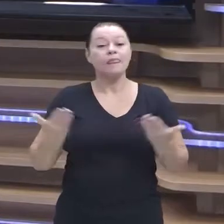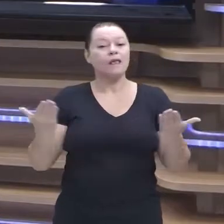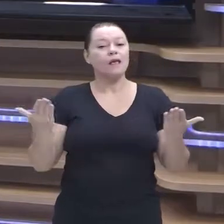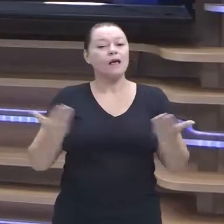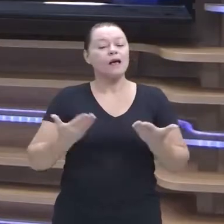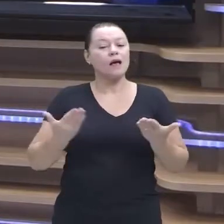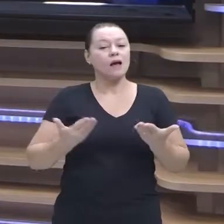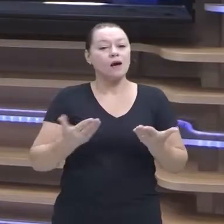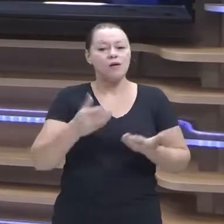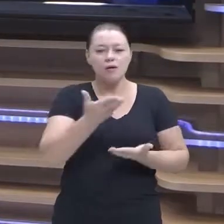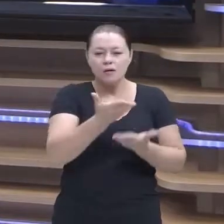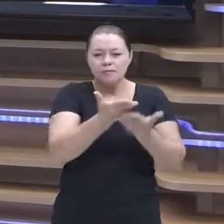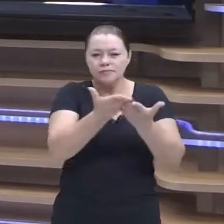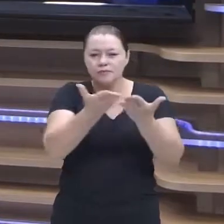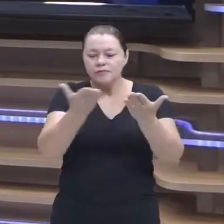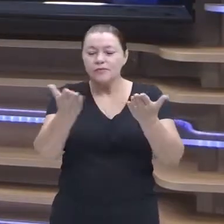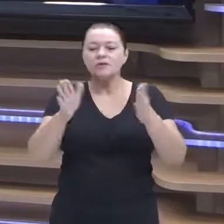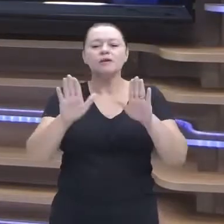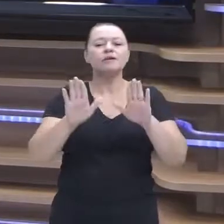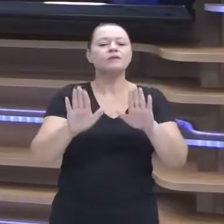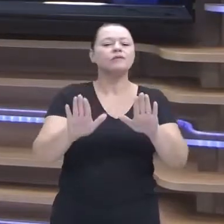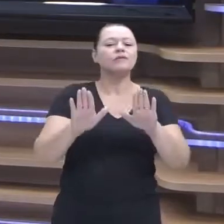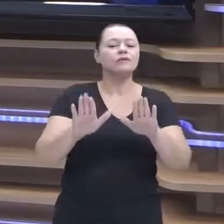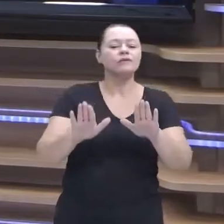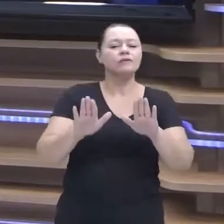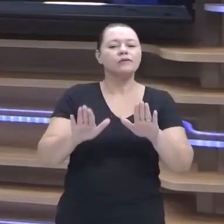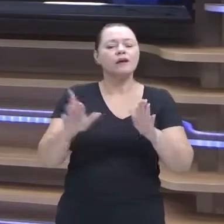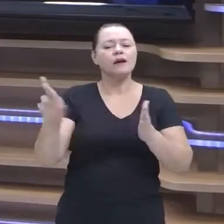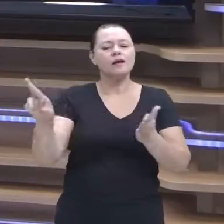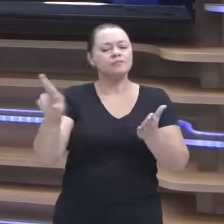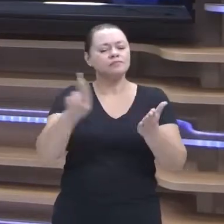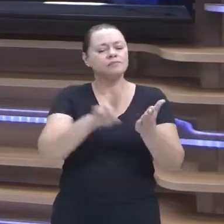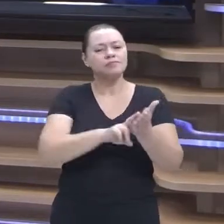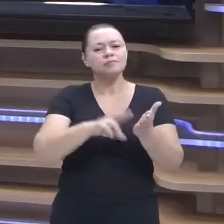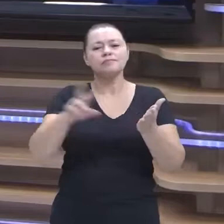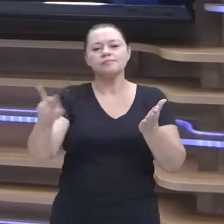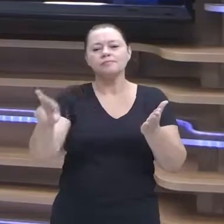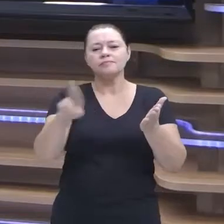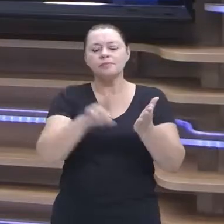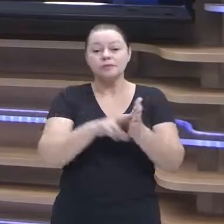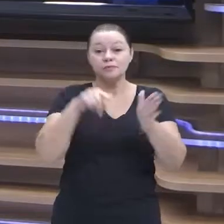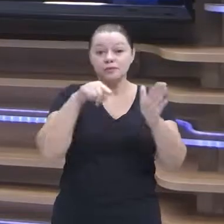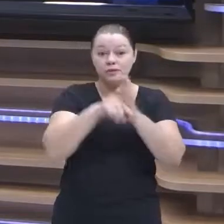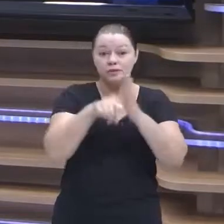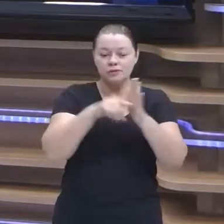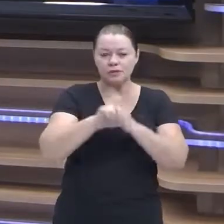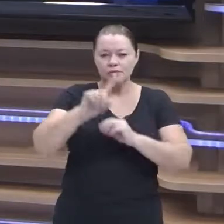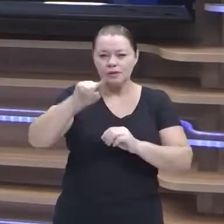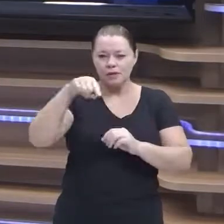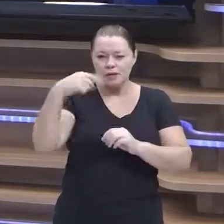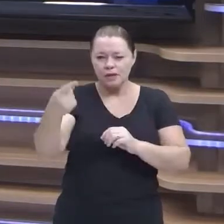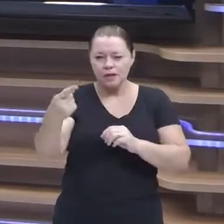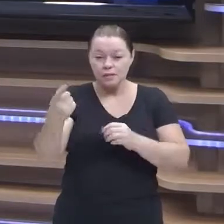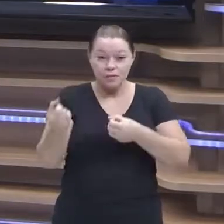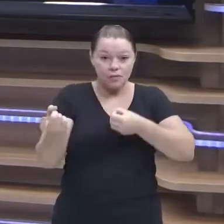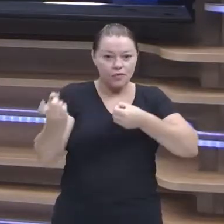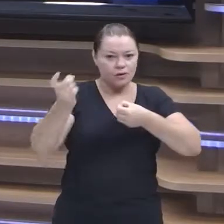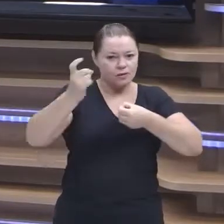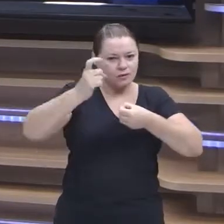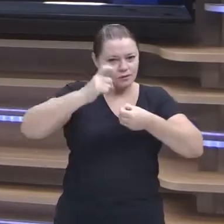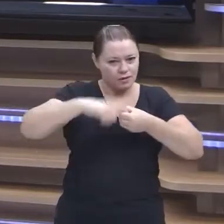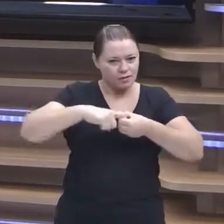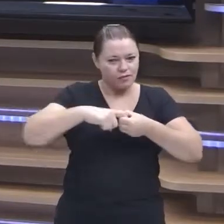Agora, vocês vão ficar respondendo as questões. Daqui a pouco, a professora volta